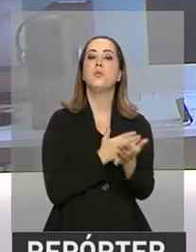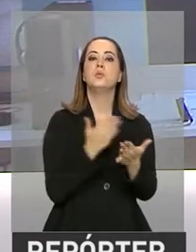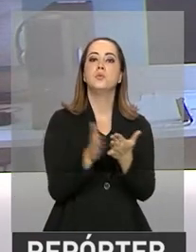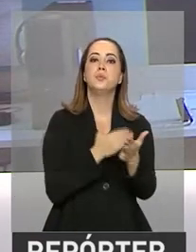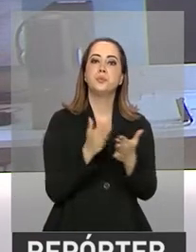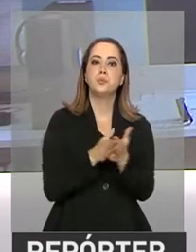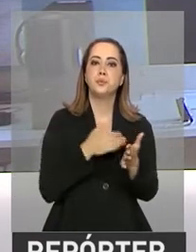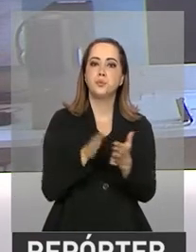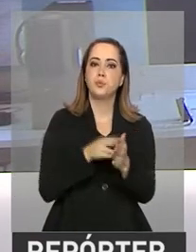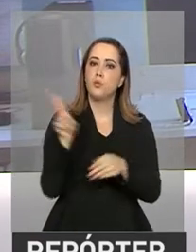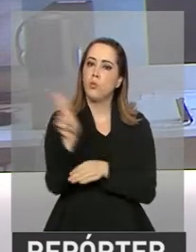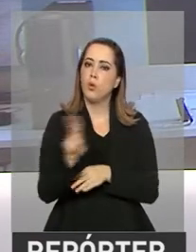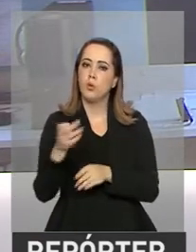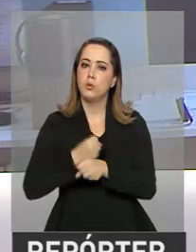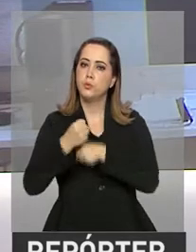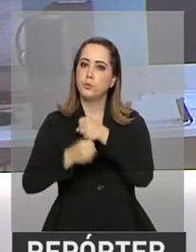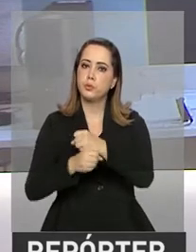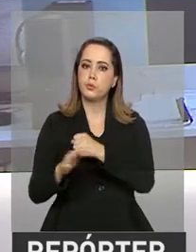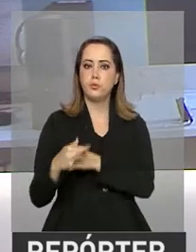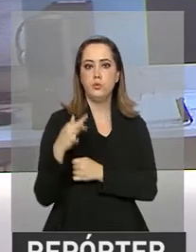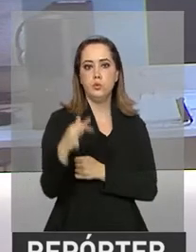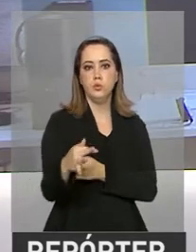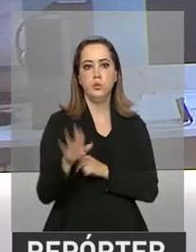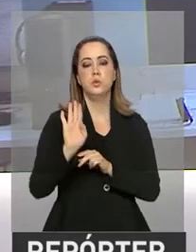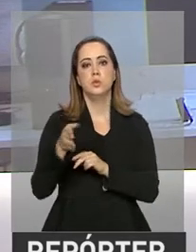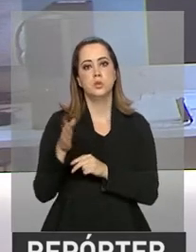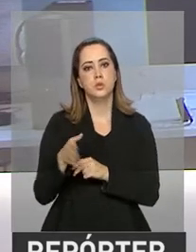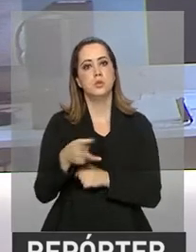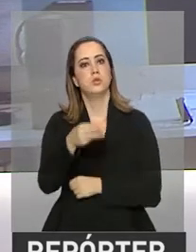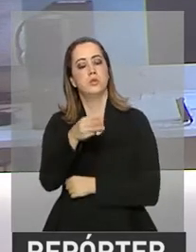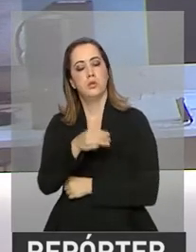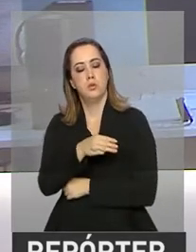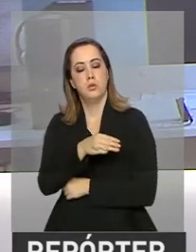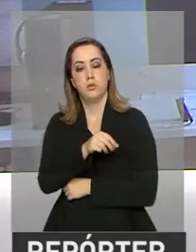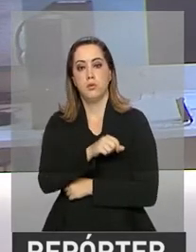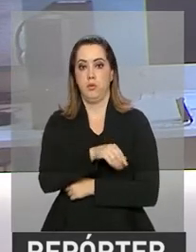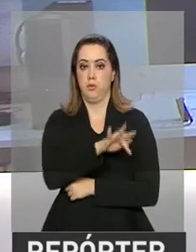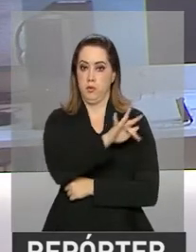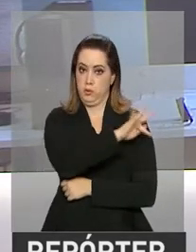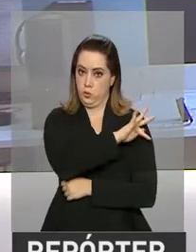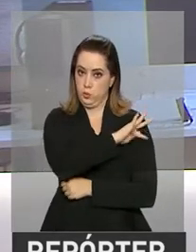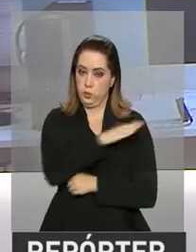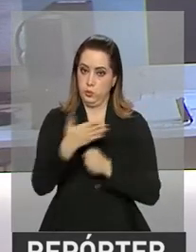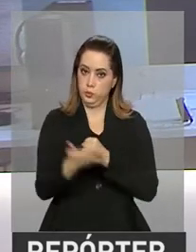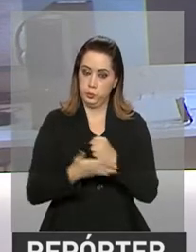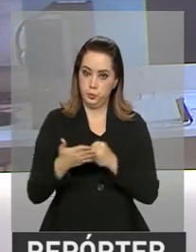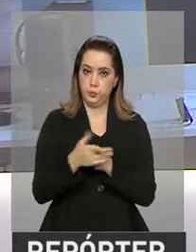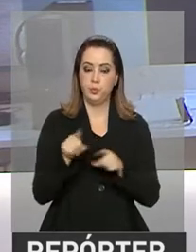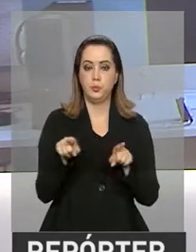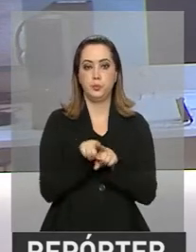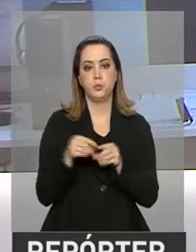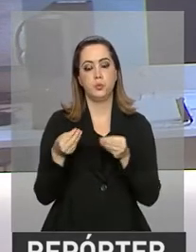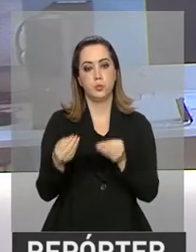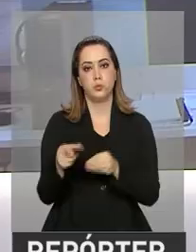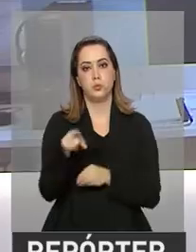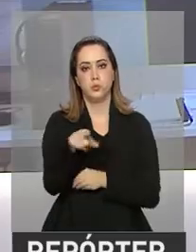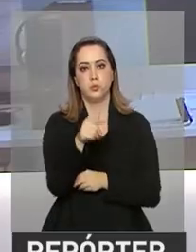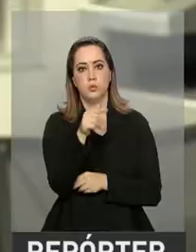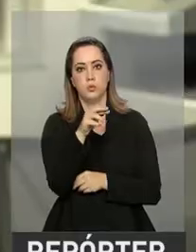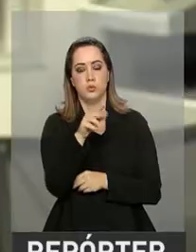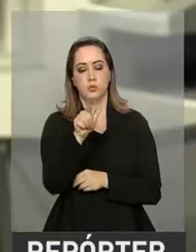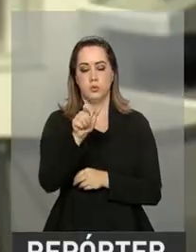vem o material será usado por estudantes dos anos finais do ensino fundamental a repórter natália melo fala mais desse assunto pra gente